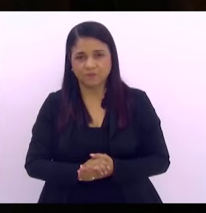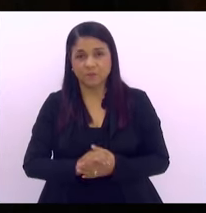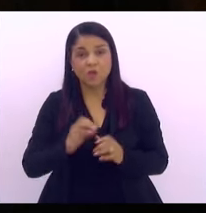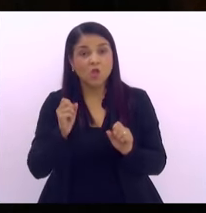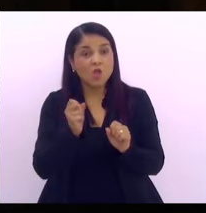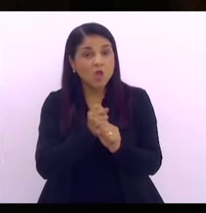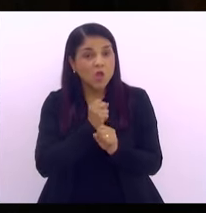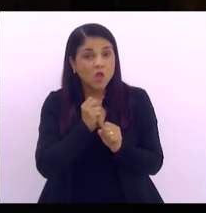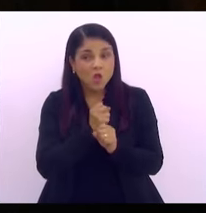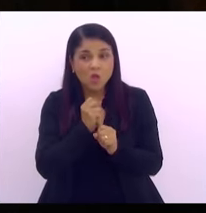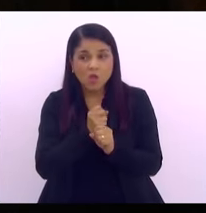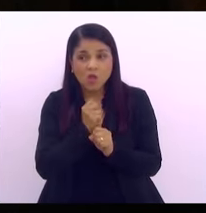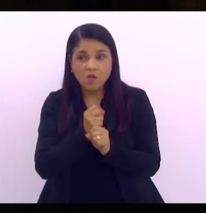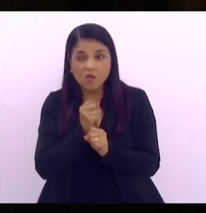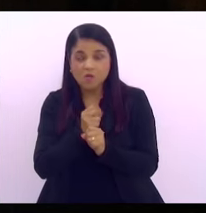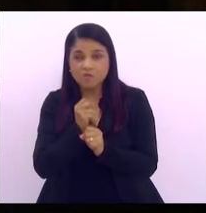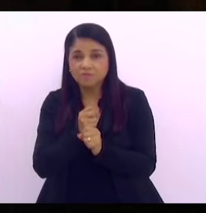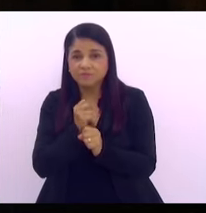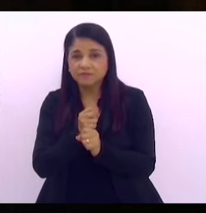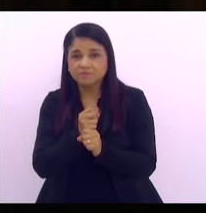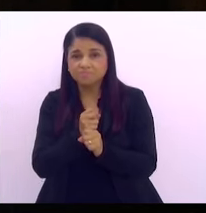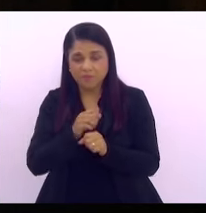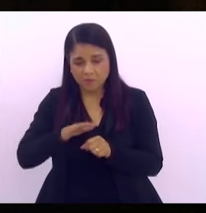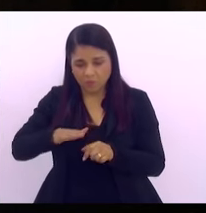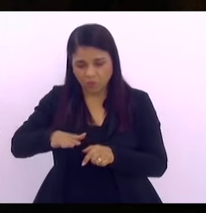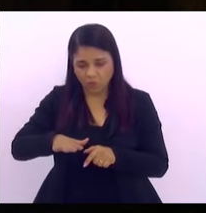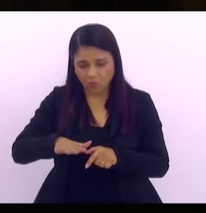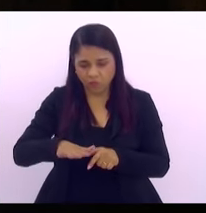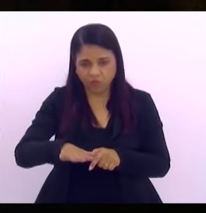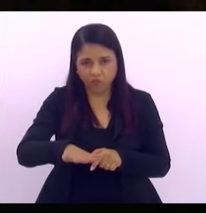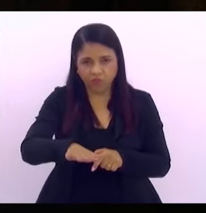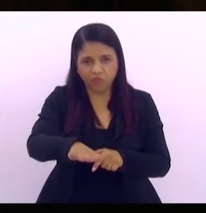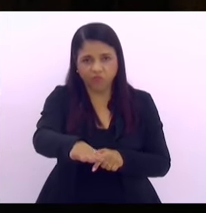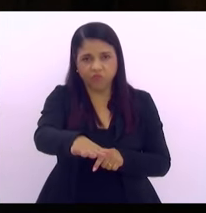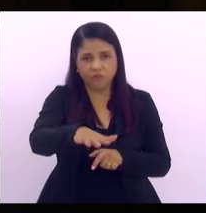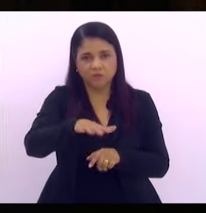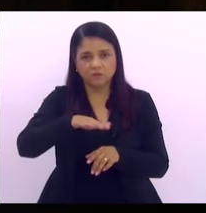Obras essas, recapeando asfaltos em lugares